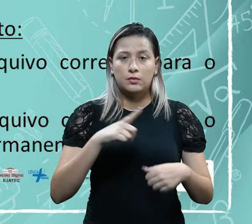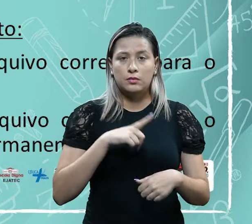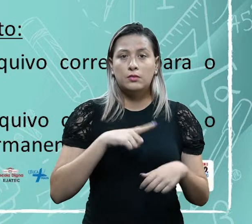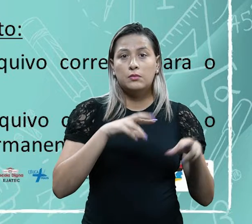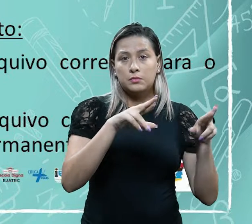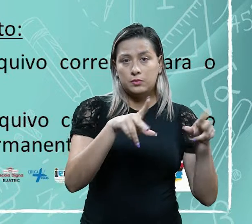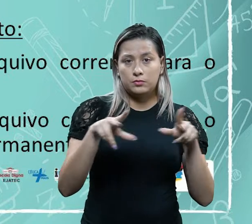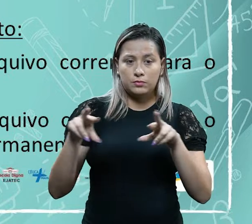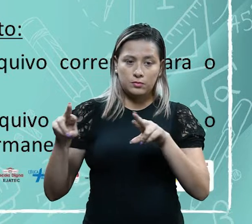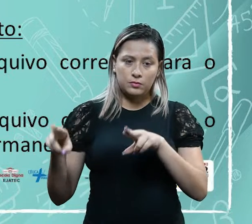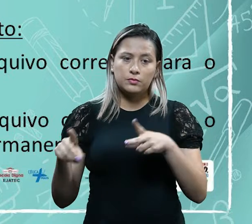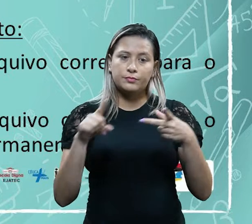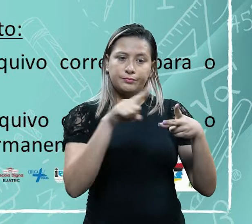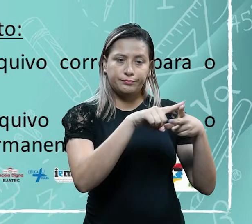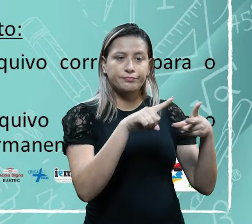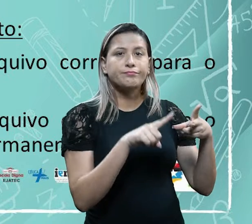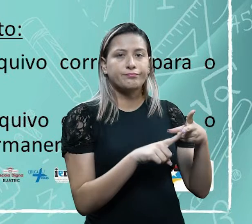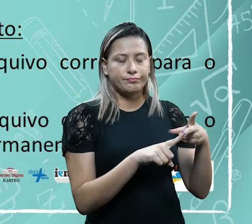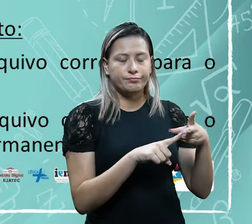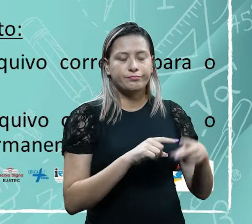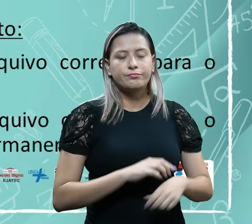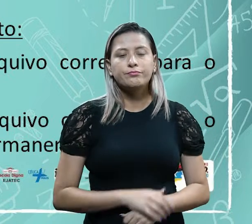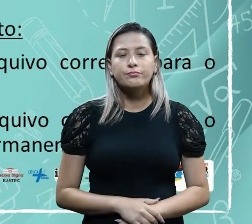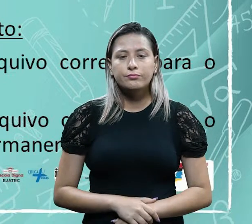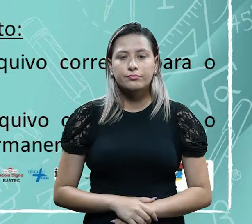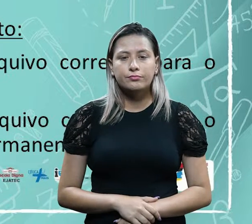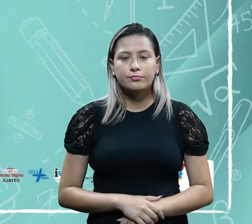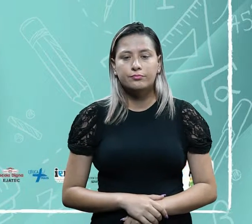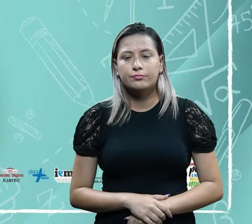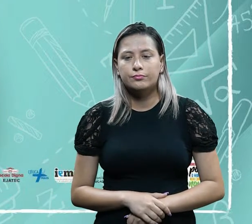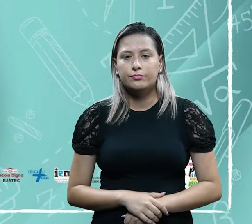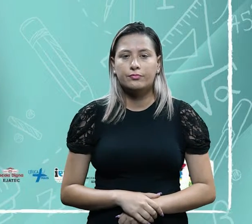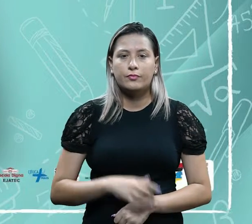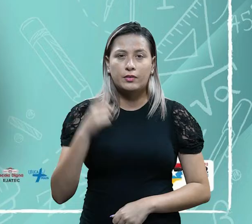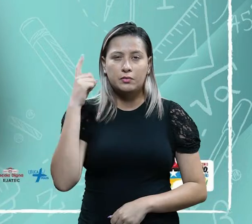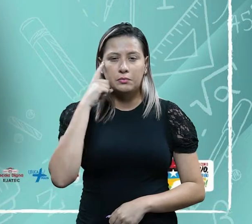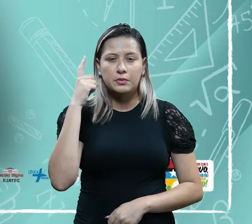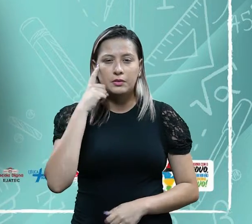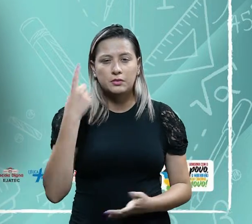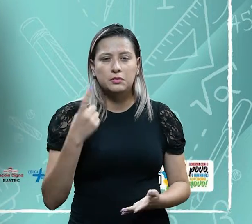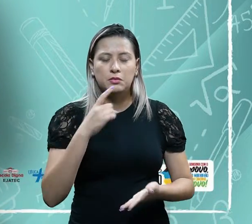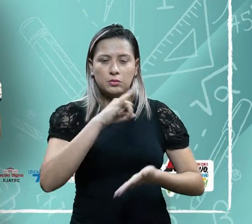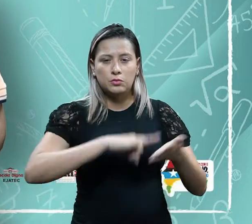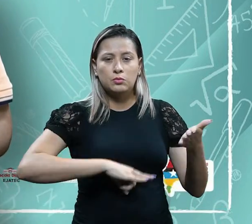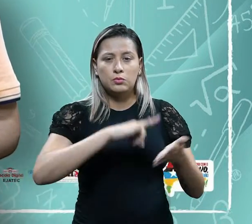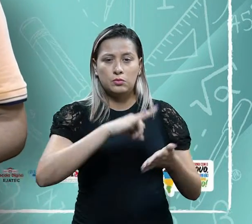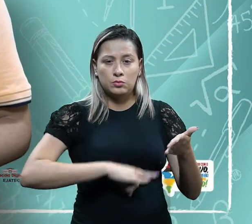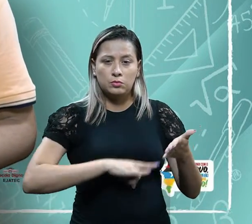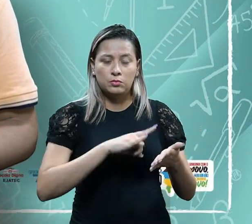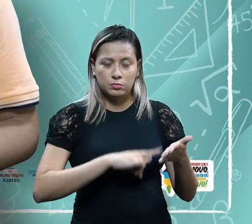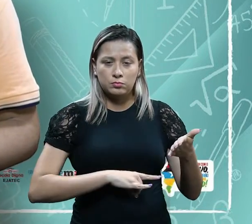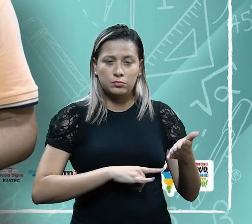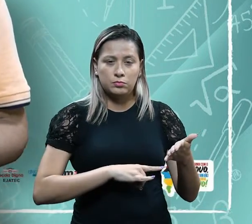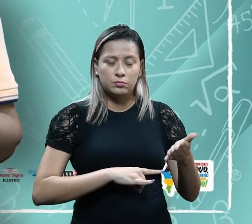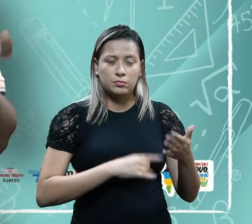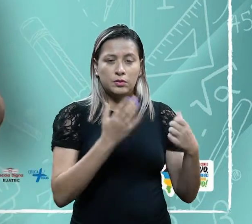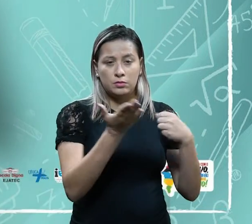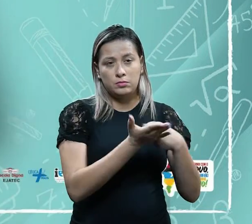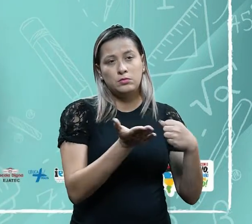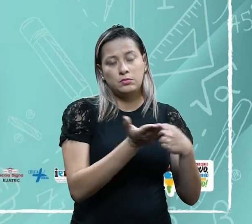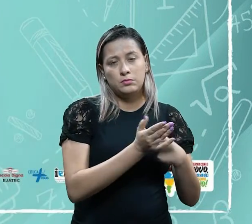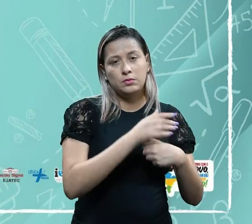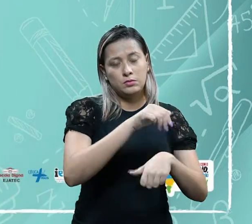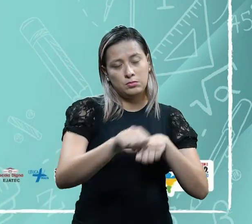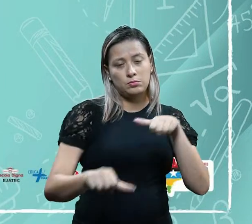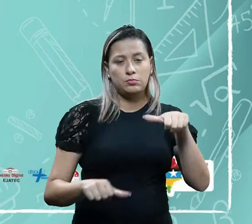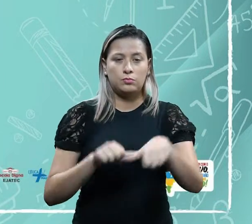essa diferenciação entre transferência e recolhimento. Não vão pensando que quando o arquivo passa do intermediário